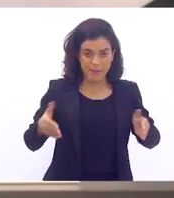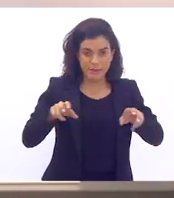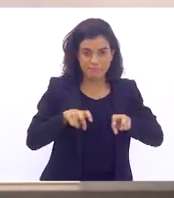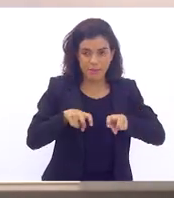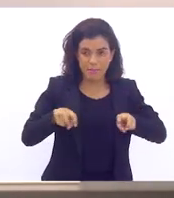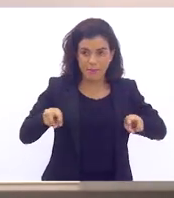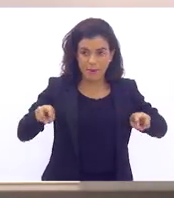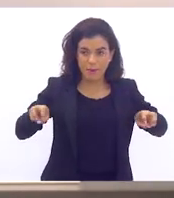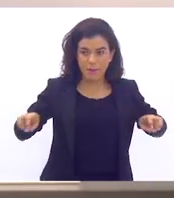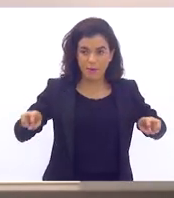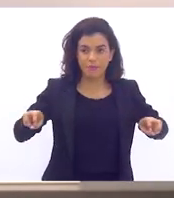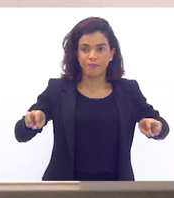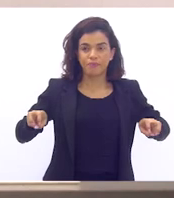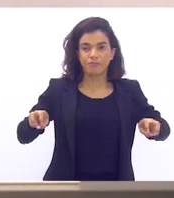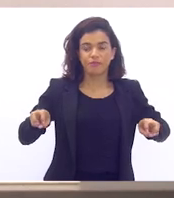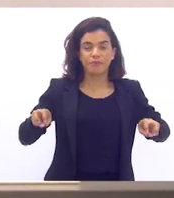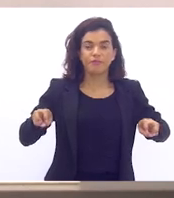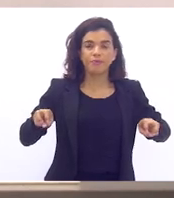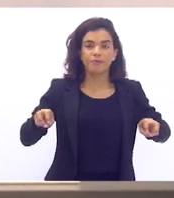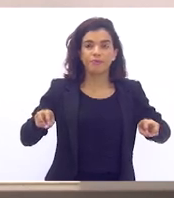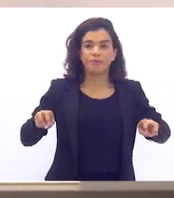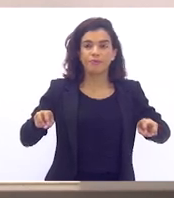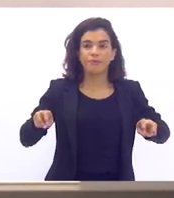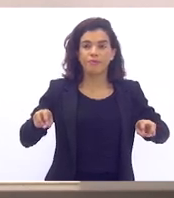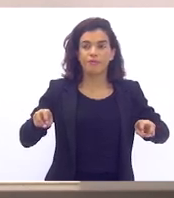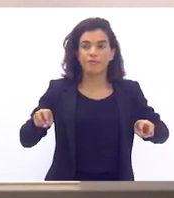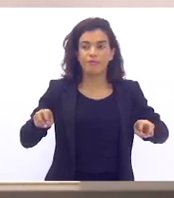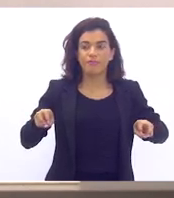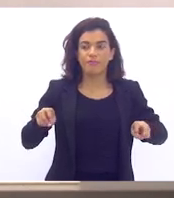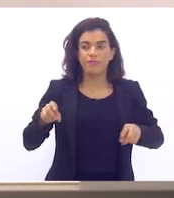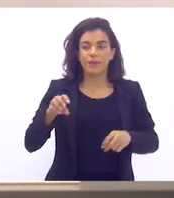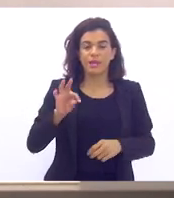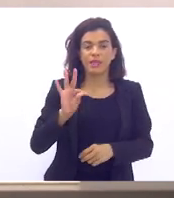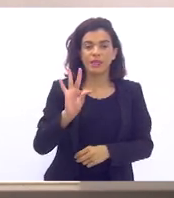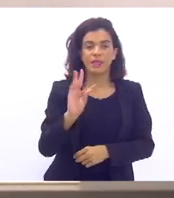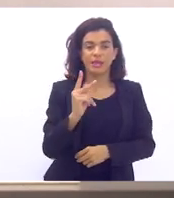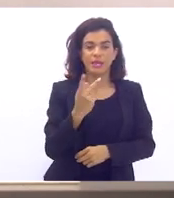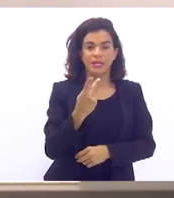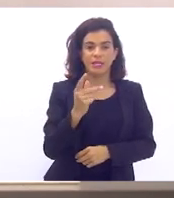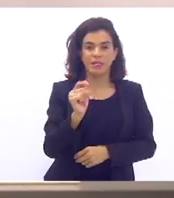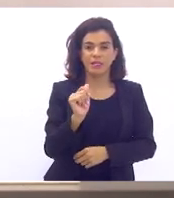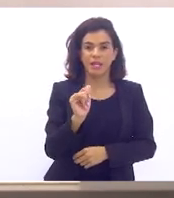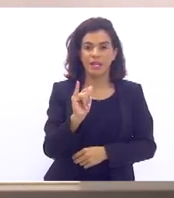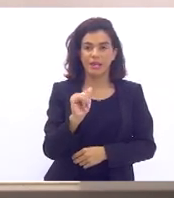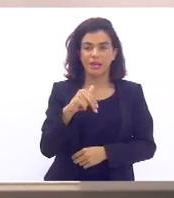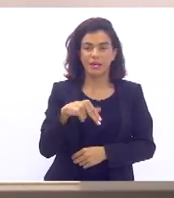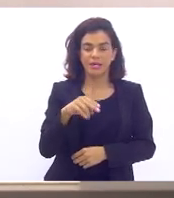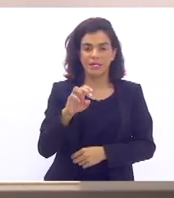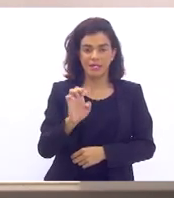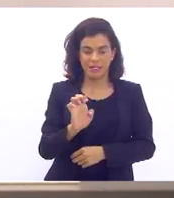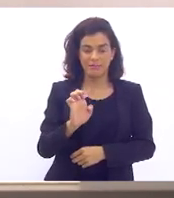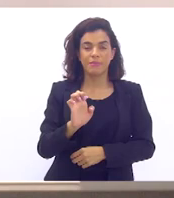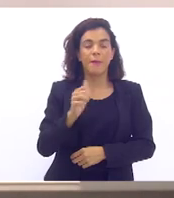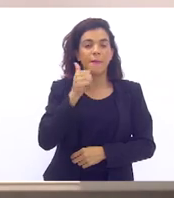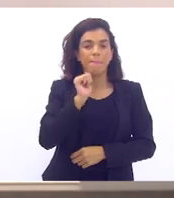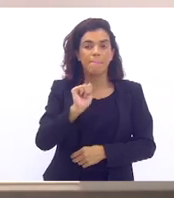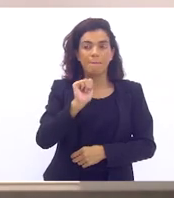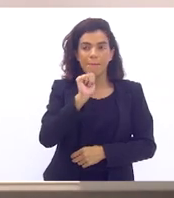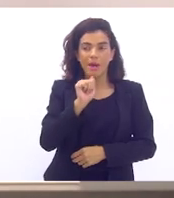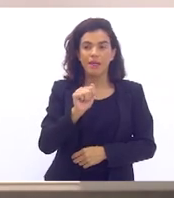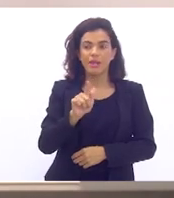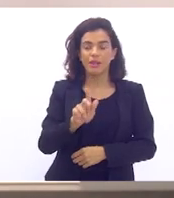não pode deixar de ser diferente a Taiane Gandra que é a mãe do Gui e que foi